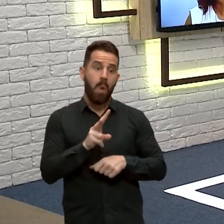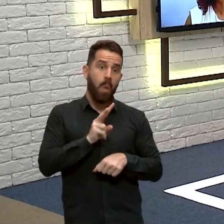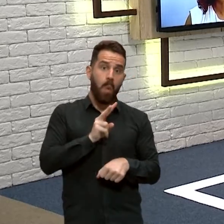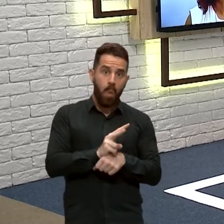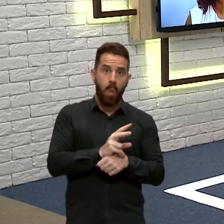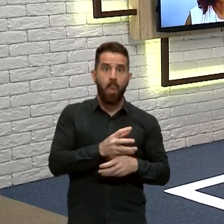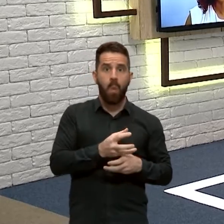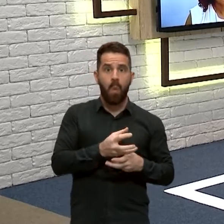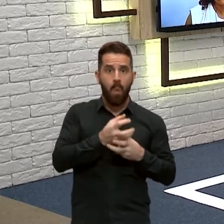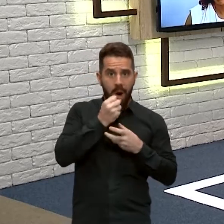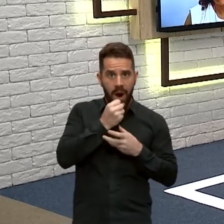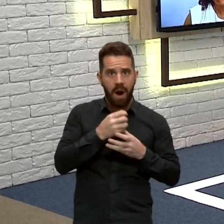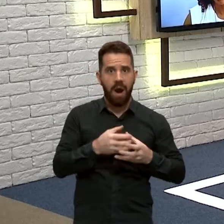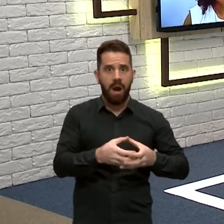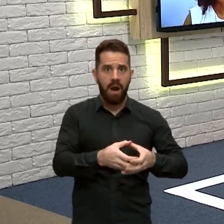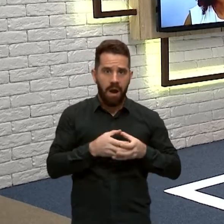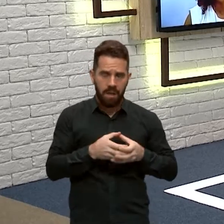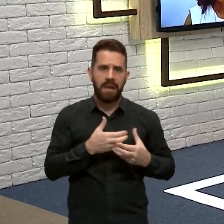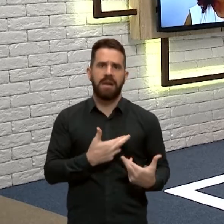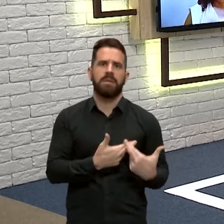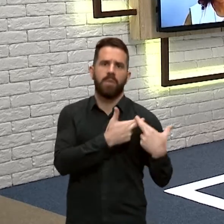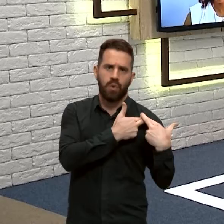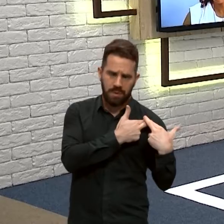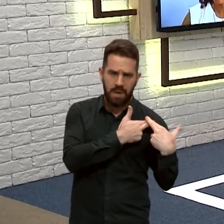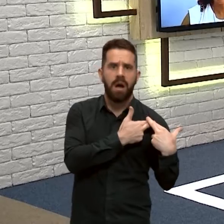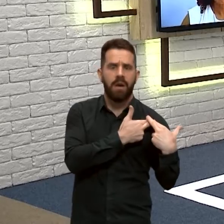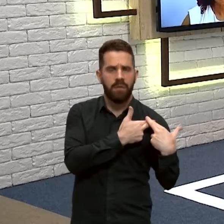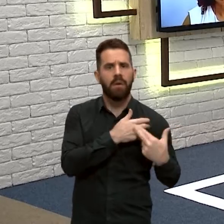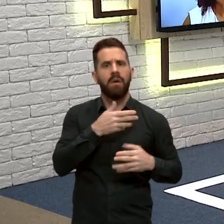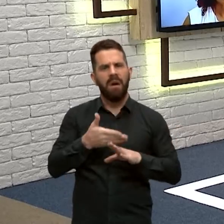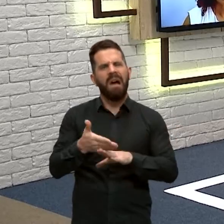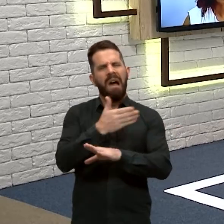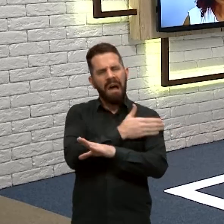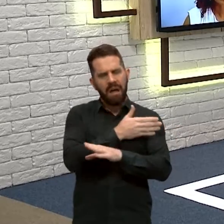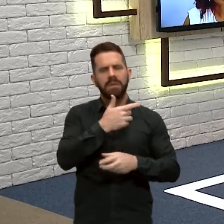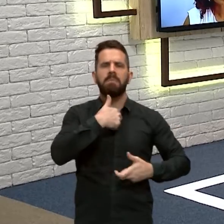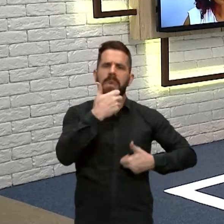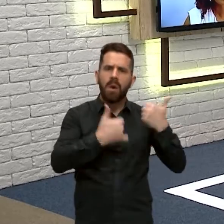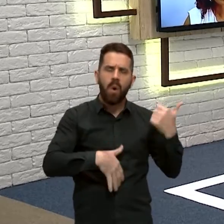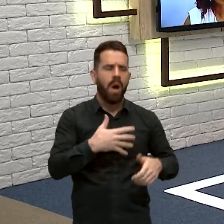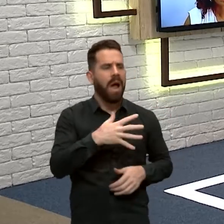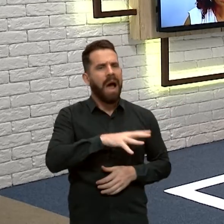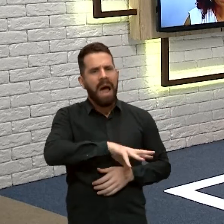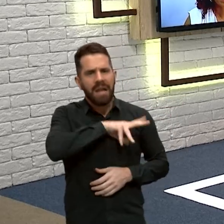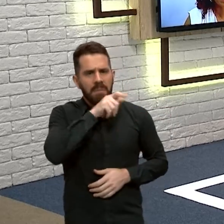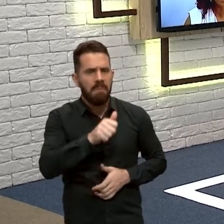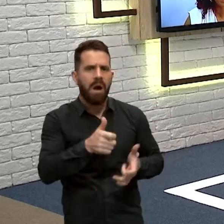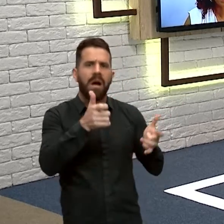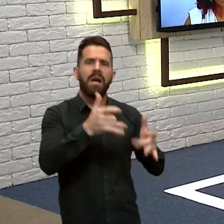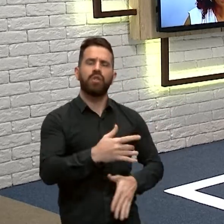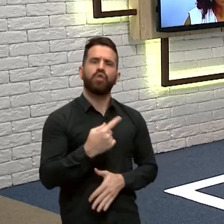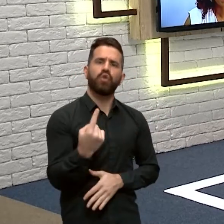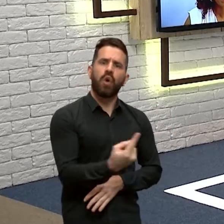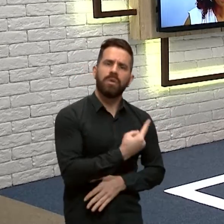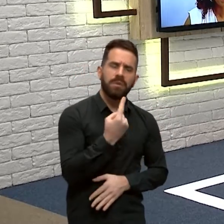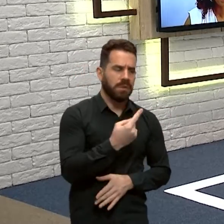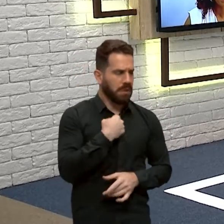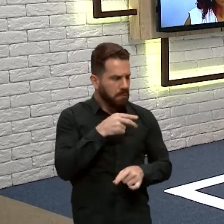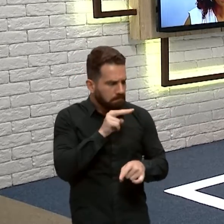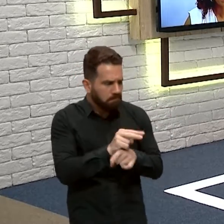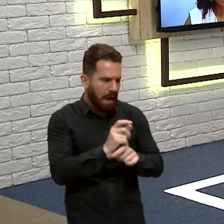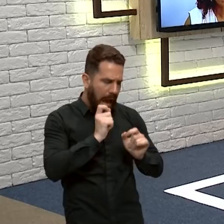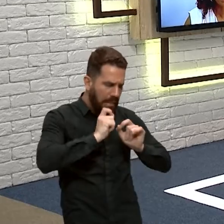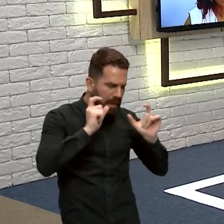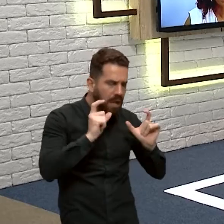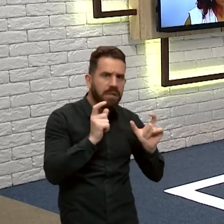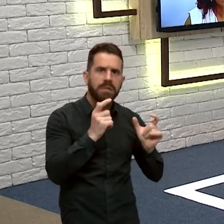bloco passado, né? De muitas vezes animais que ficam sozinhos, que não recebem muitas vezes a devida atenção em relação à saúde,